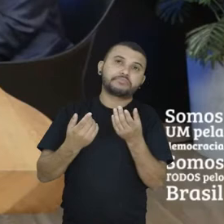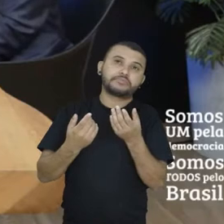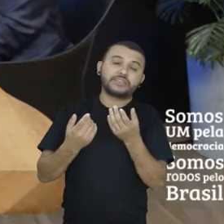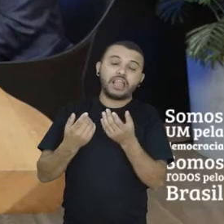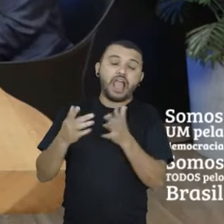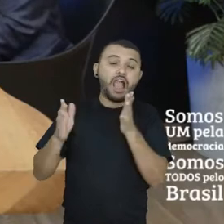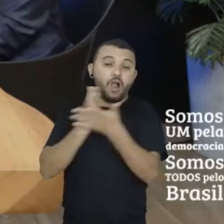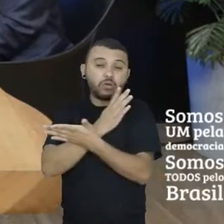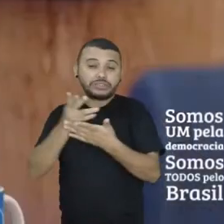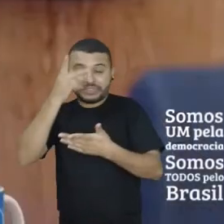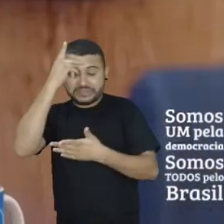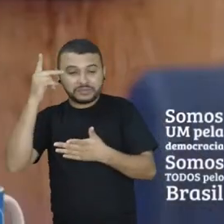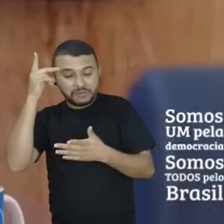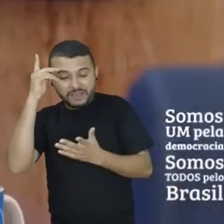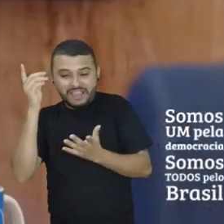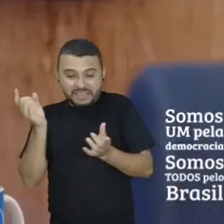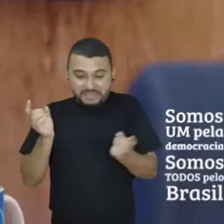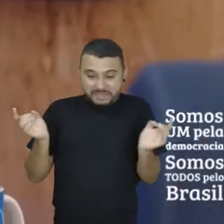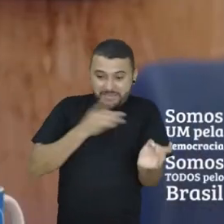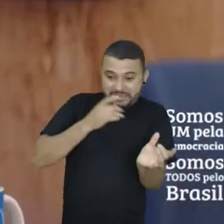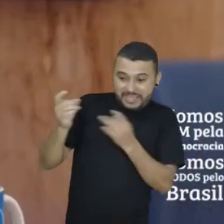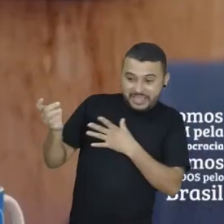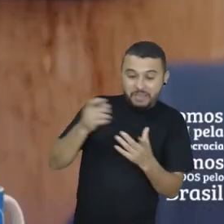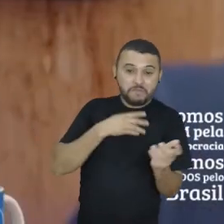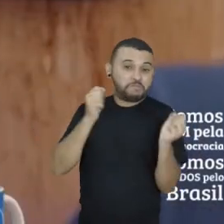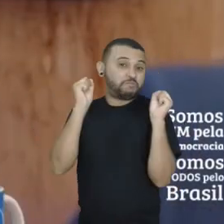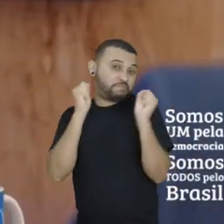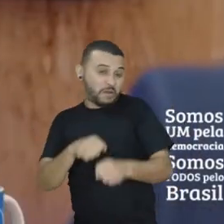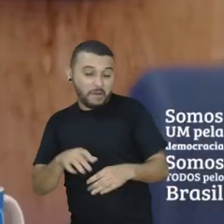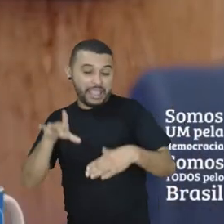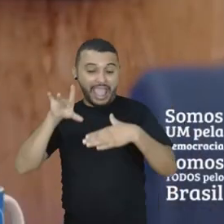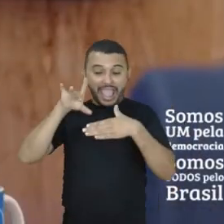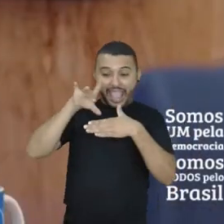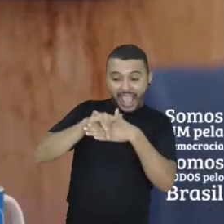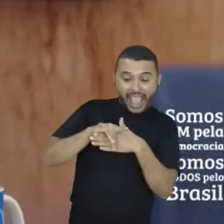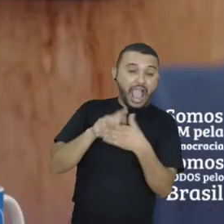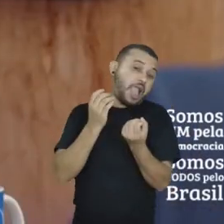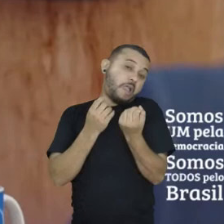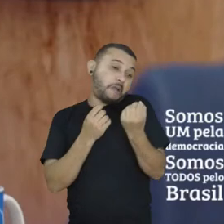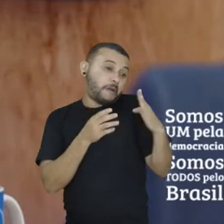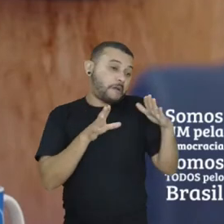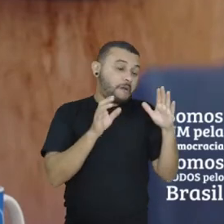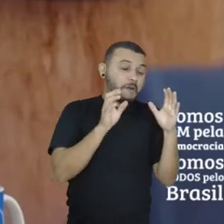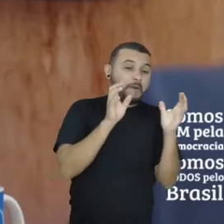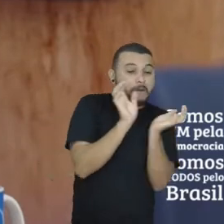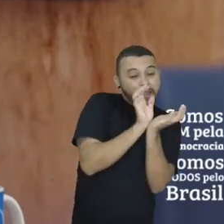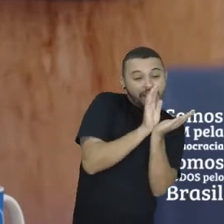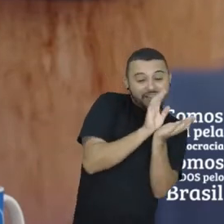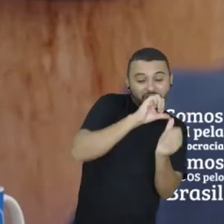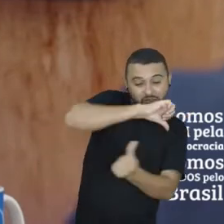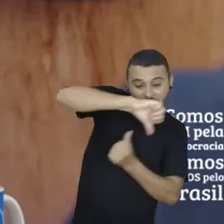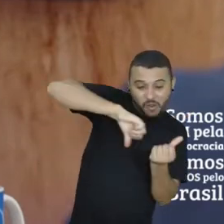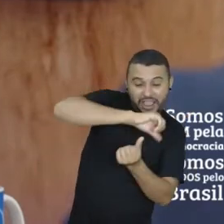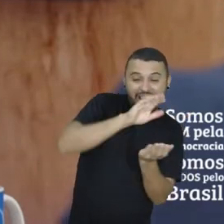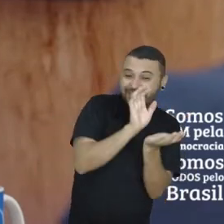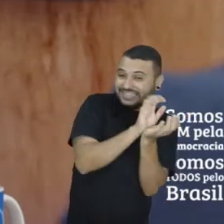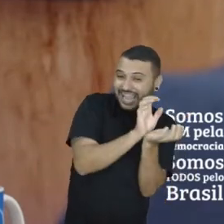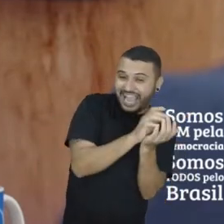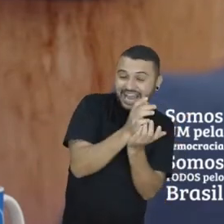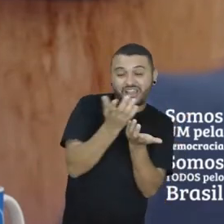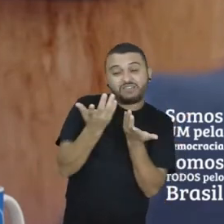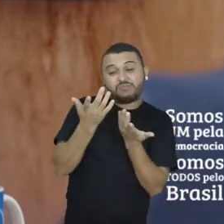nas pessoas, que isso poderia dar AIDS, poderia virar jacaré, enfim. Então, não é razoável,